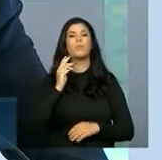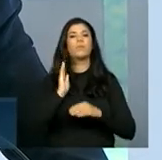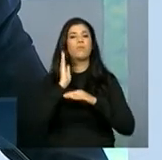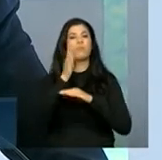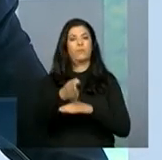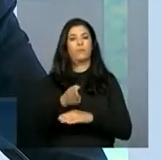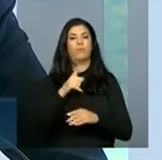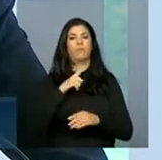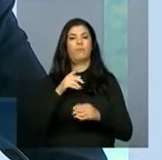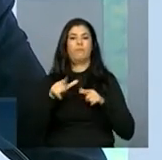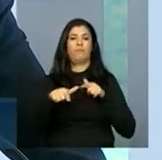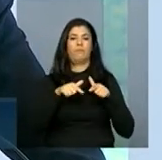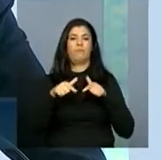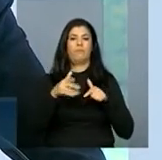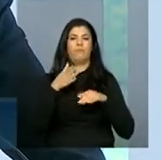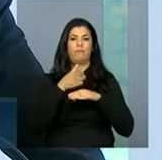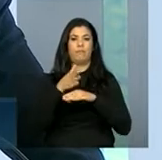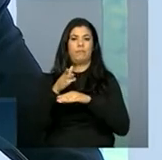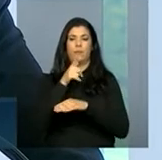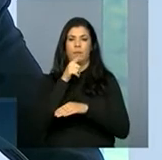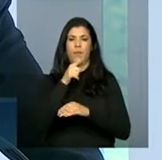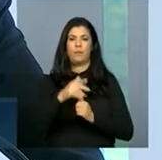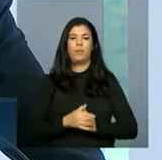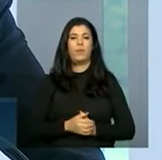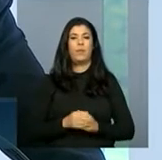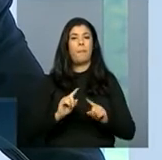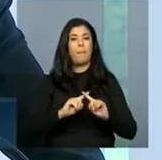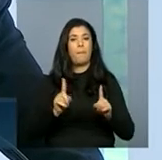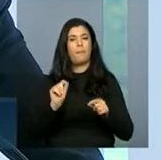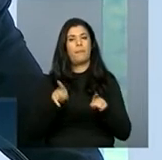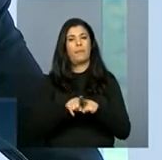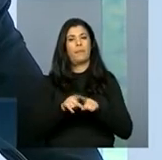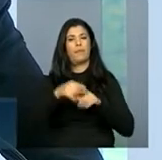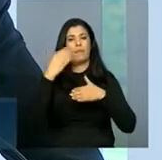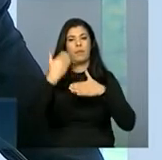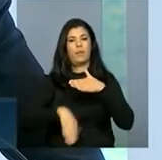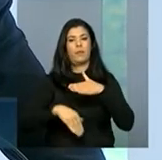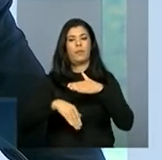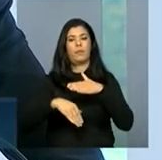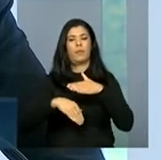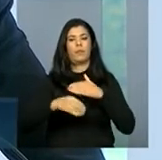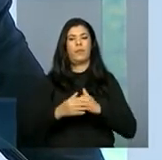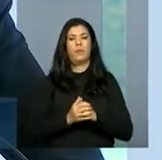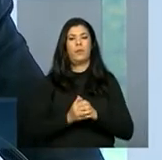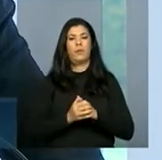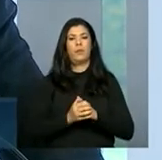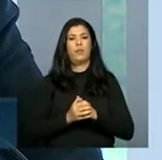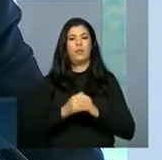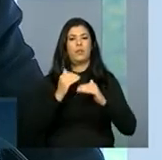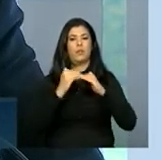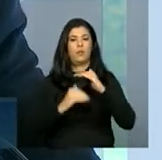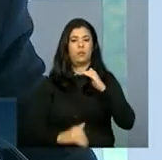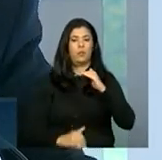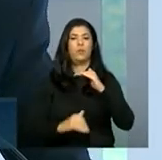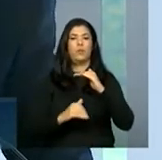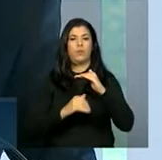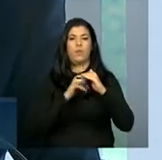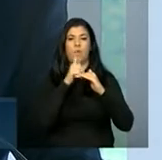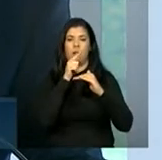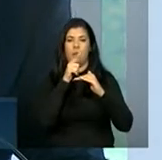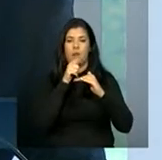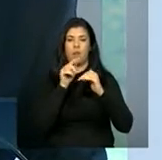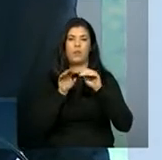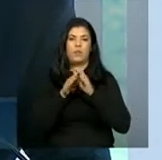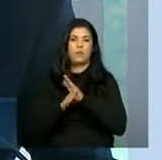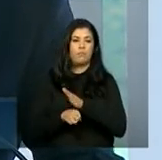diretamente mas que irá é desonerar a o abastecimento de água da região